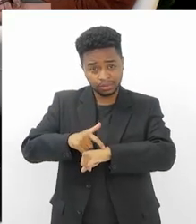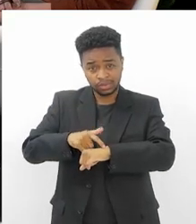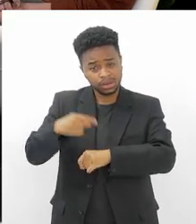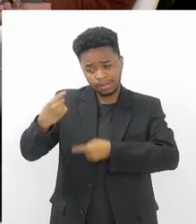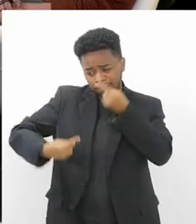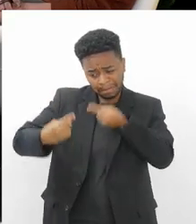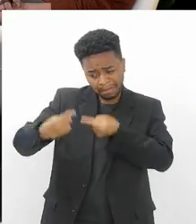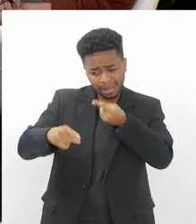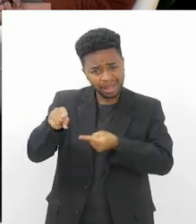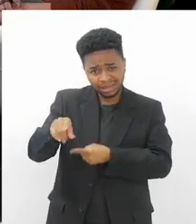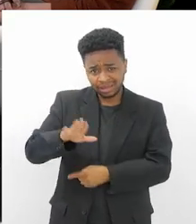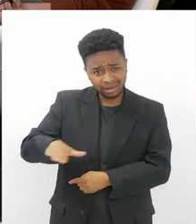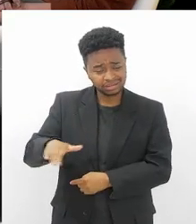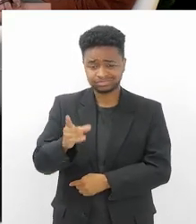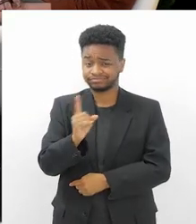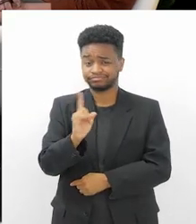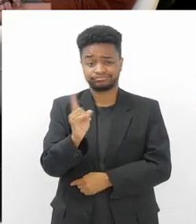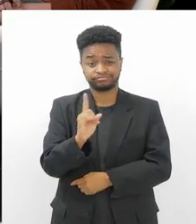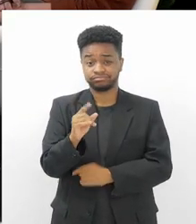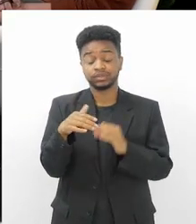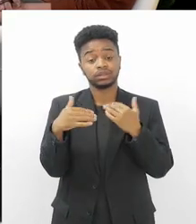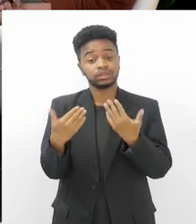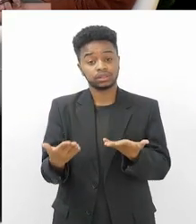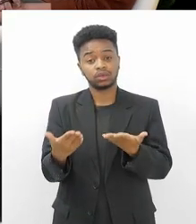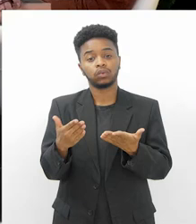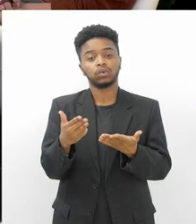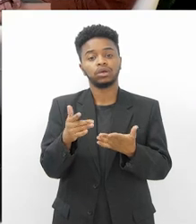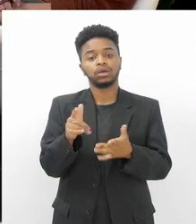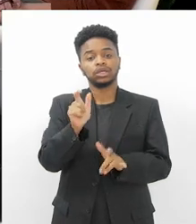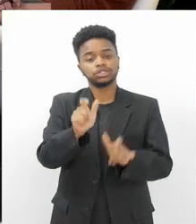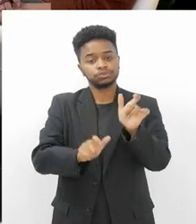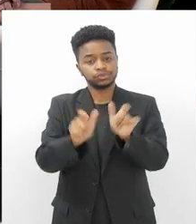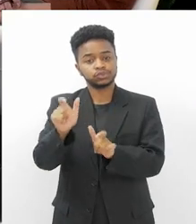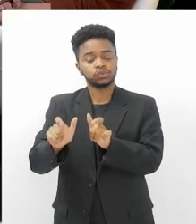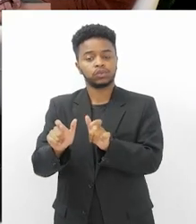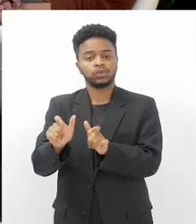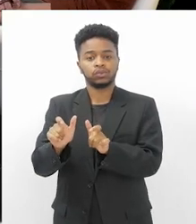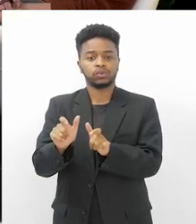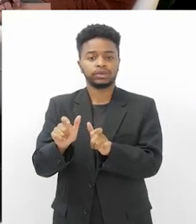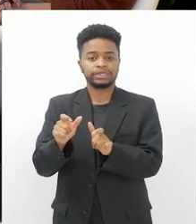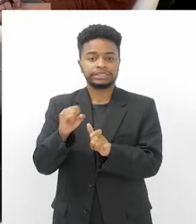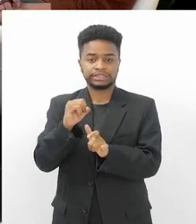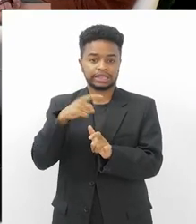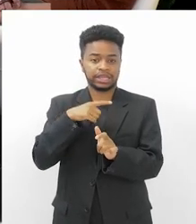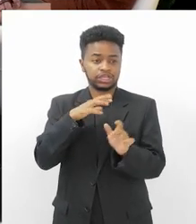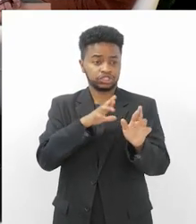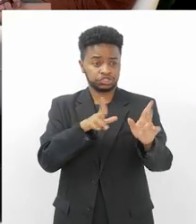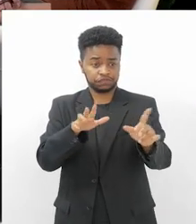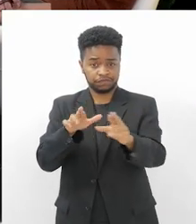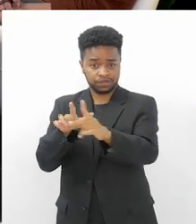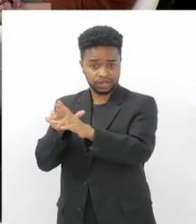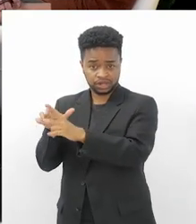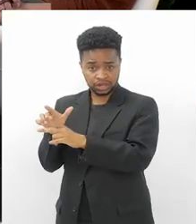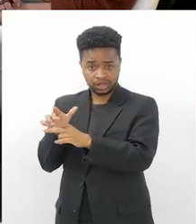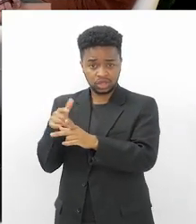não discutem mais com a criança. Então, as pessoas, todas as diferenças